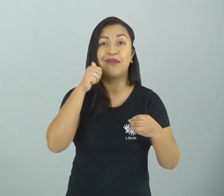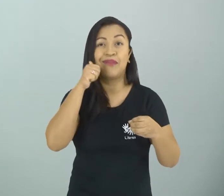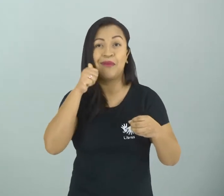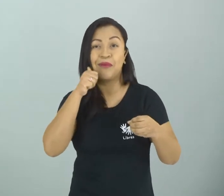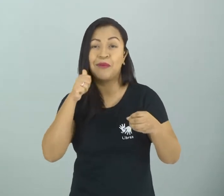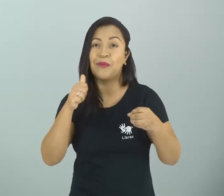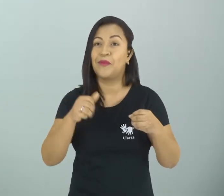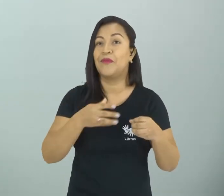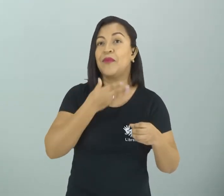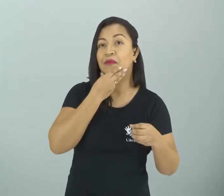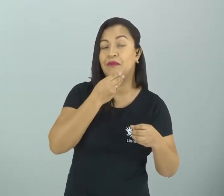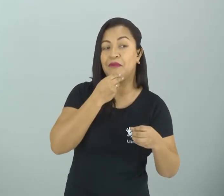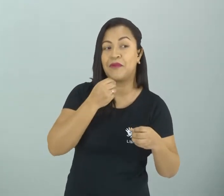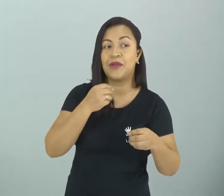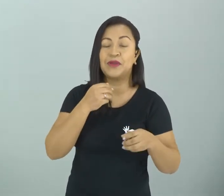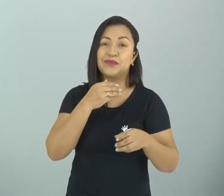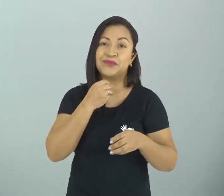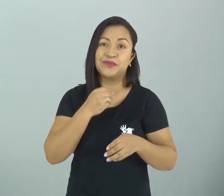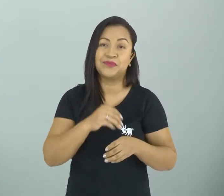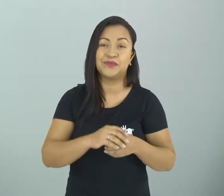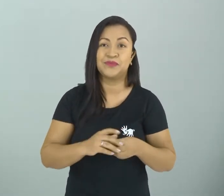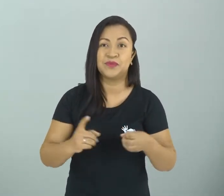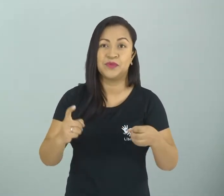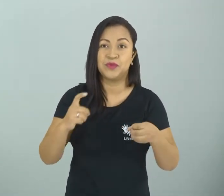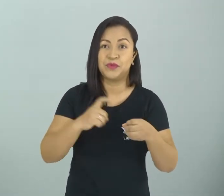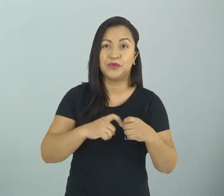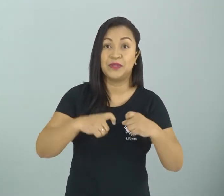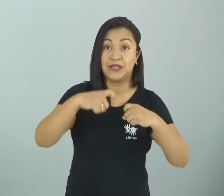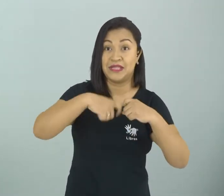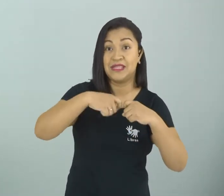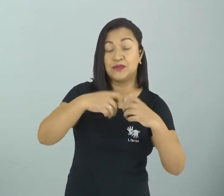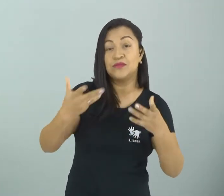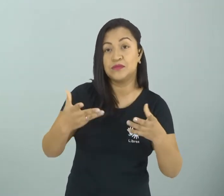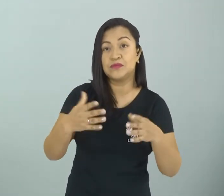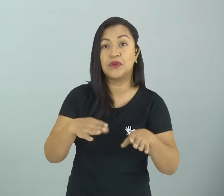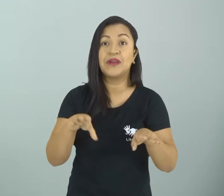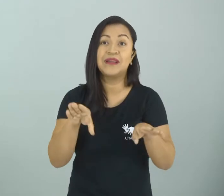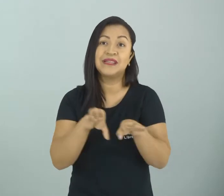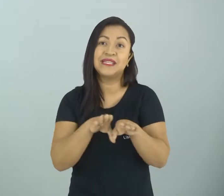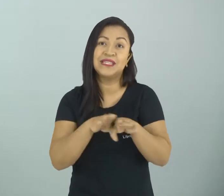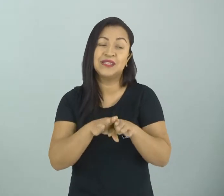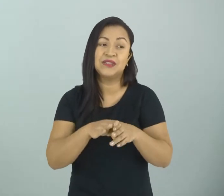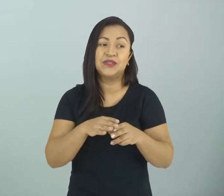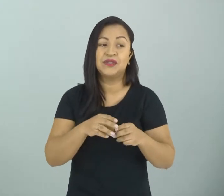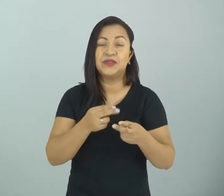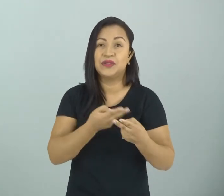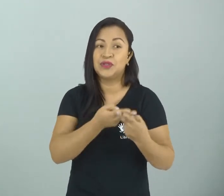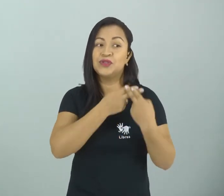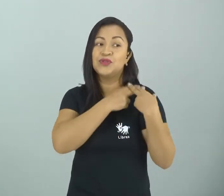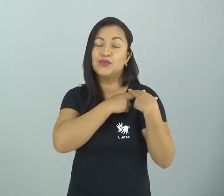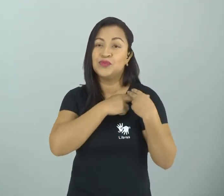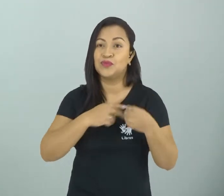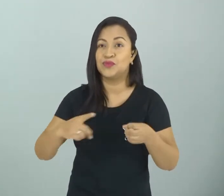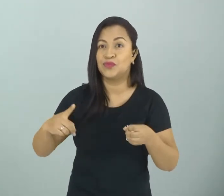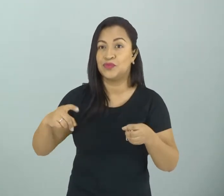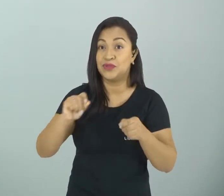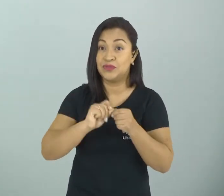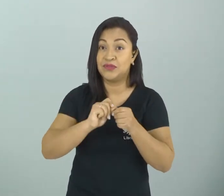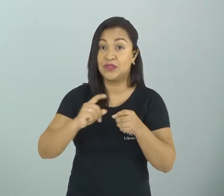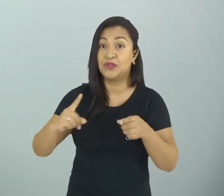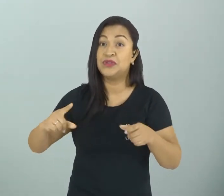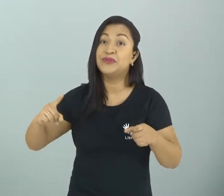a reprodução sexuada, ele também está relacionado com a produção dos gametas masculinos, que são os